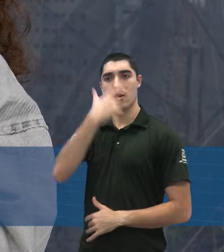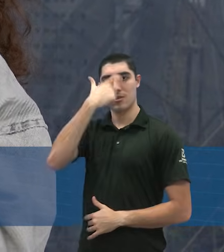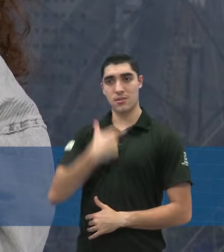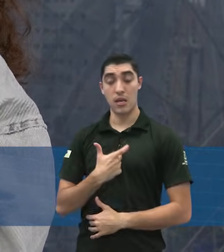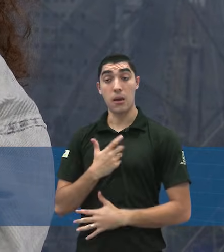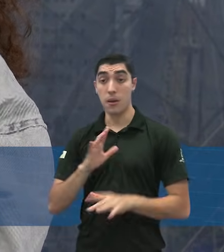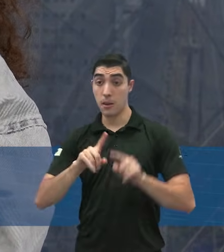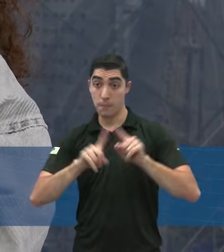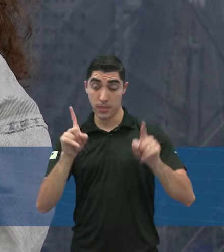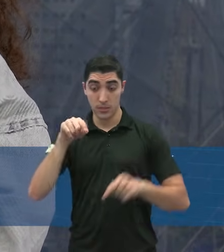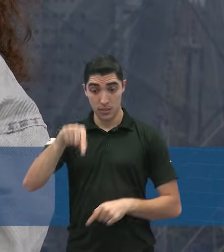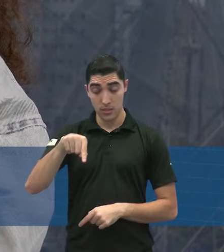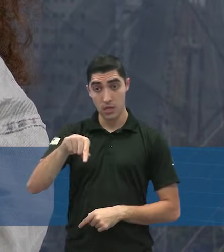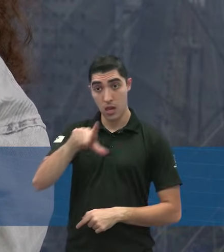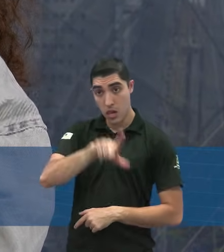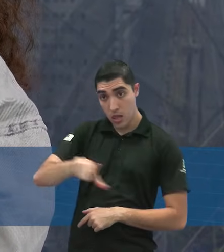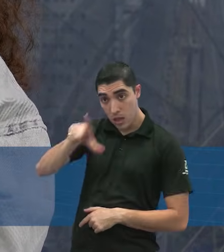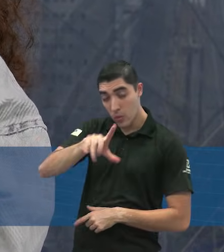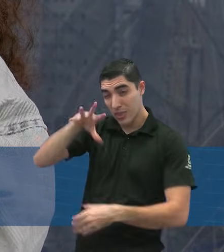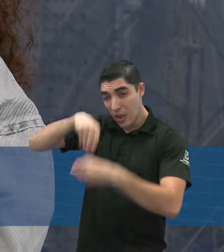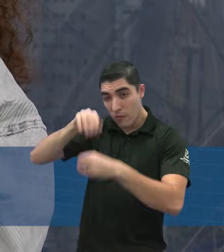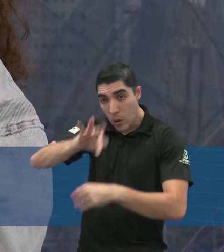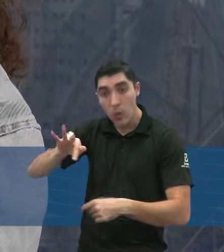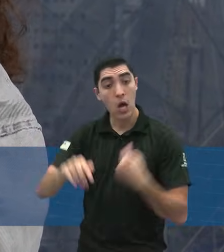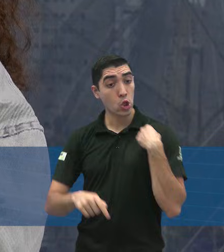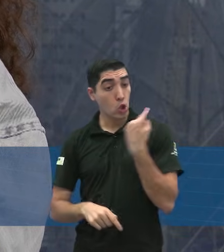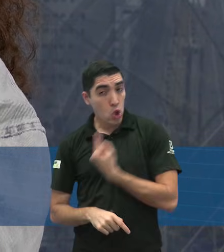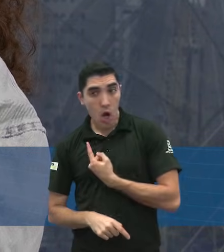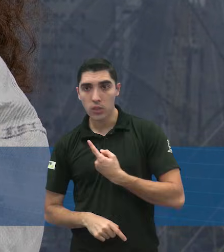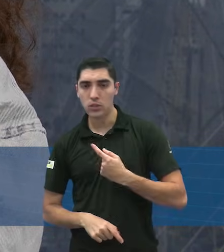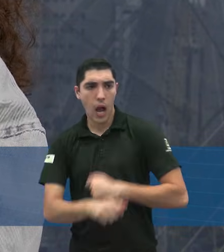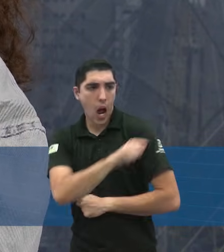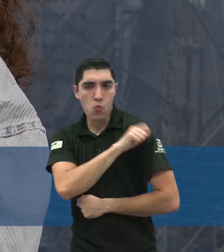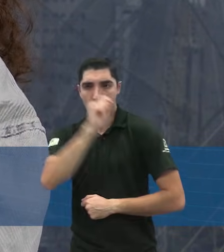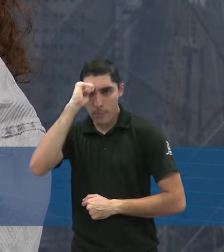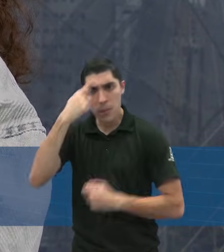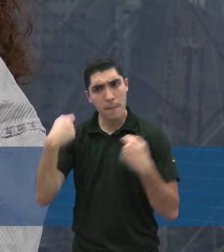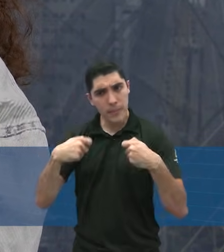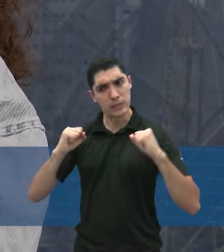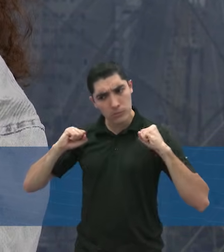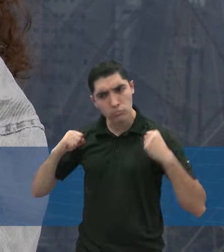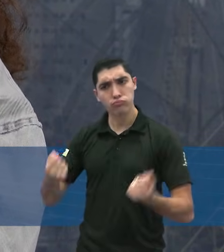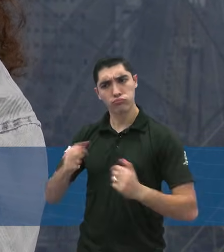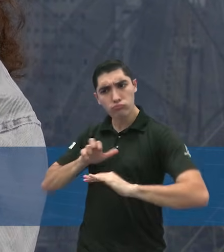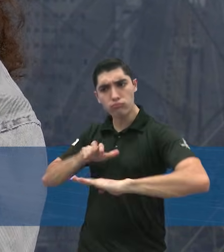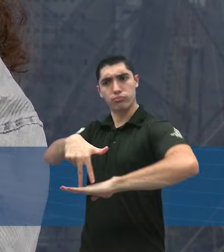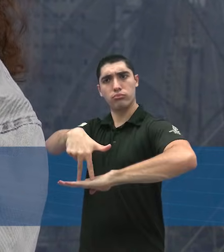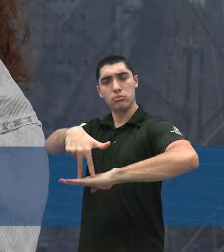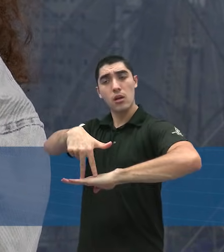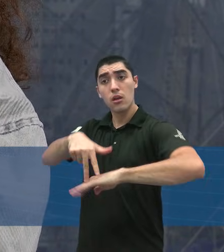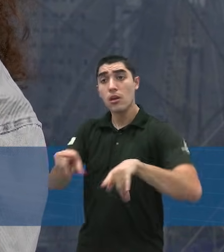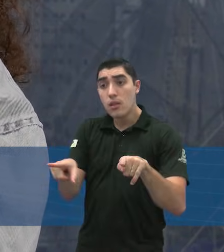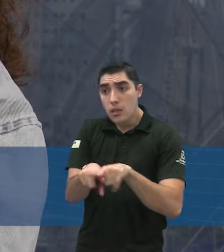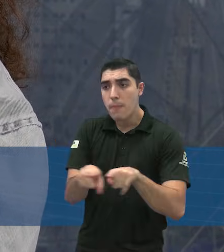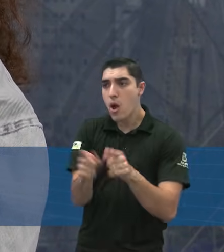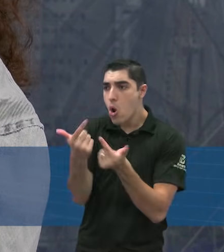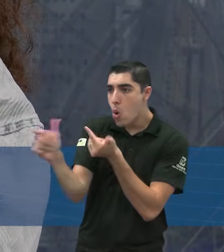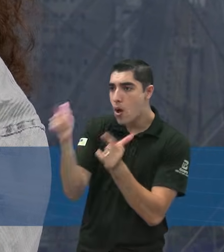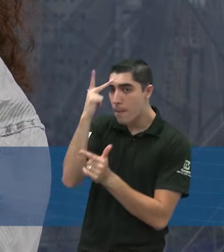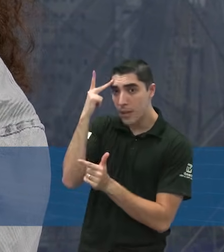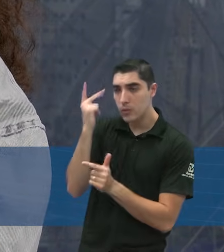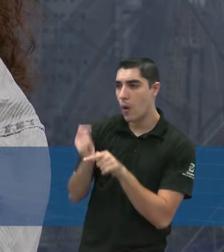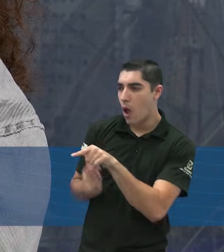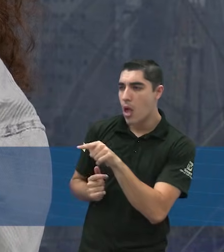além da literatura, dentro das universidades também a gente precisa ter voz, a gente sempre precisa ter essa voz e também escutar pessoas que